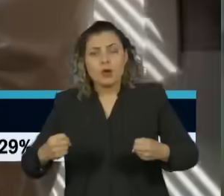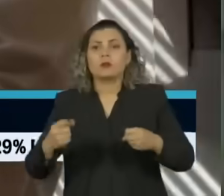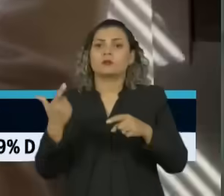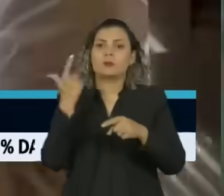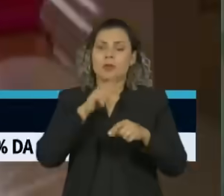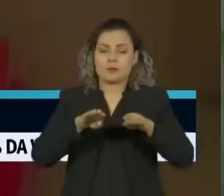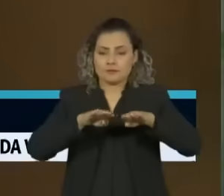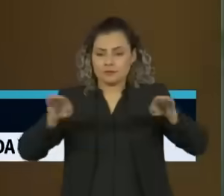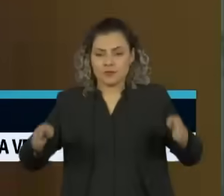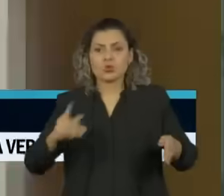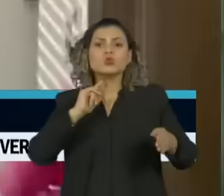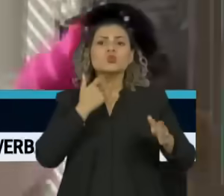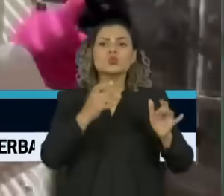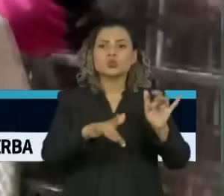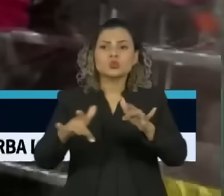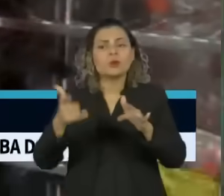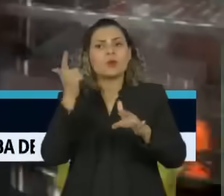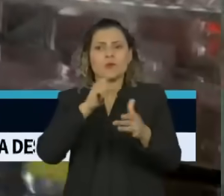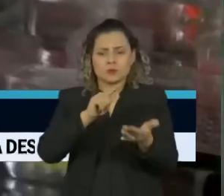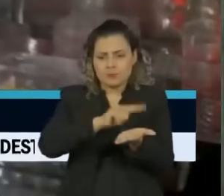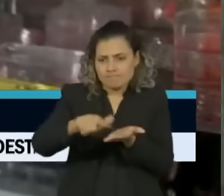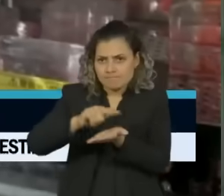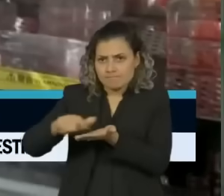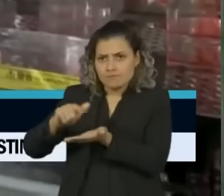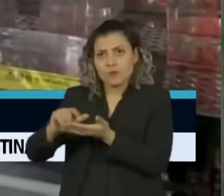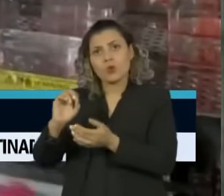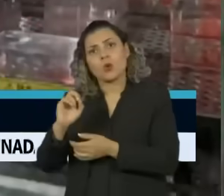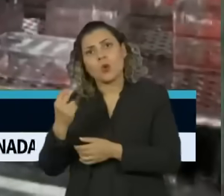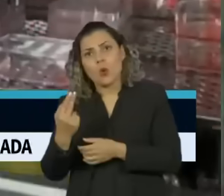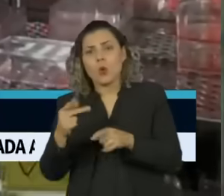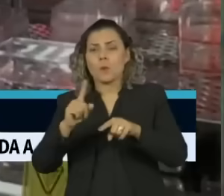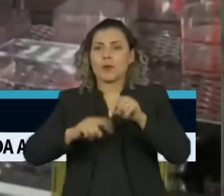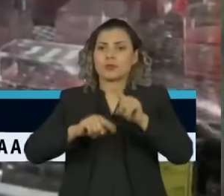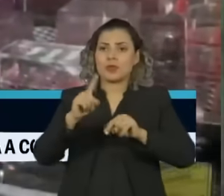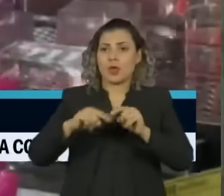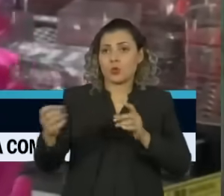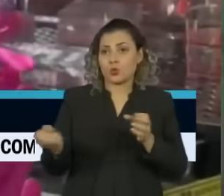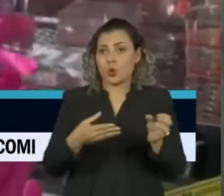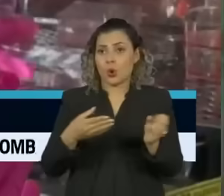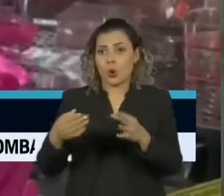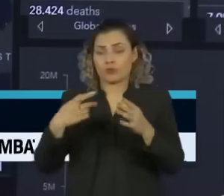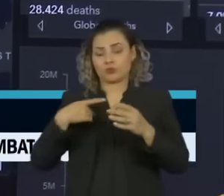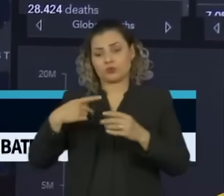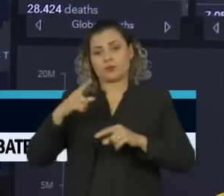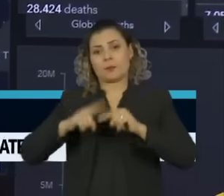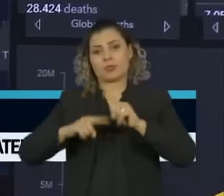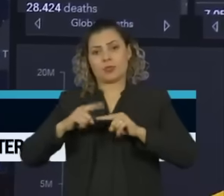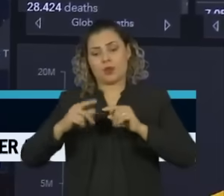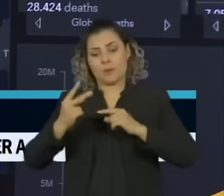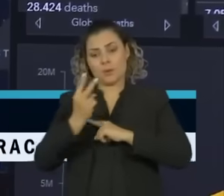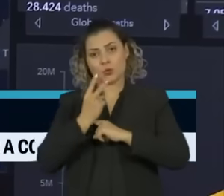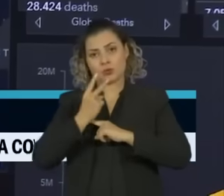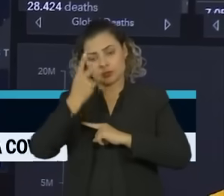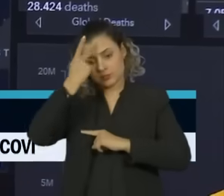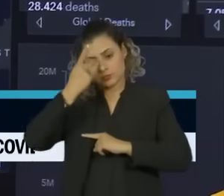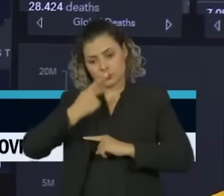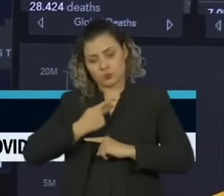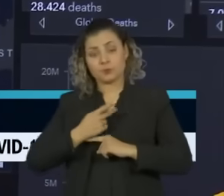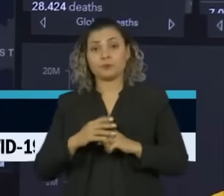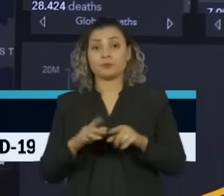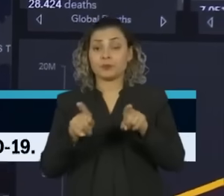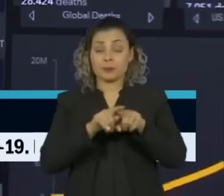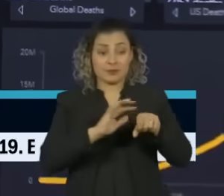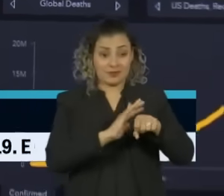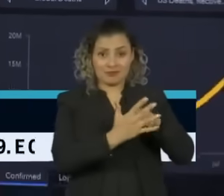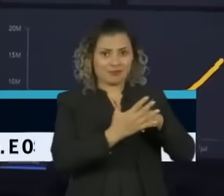ou testando novos equipamentos de proteção individual. O mesmo vírus que parou o